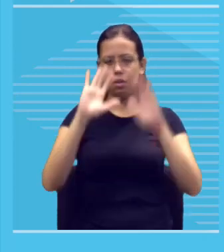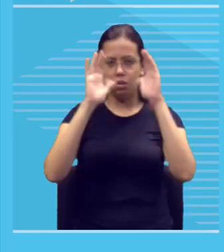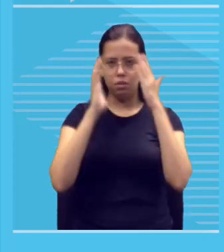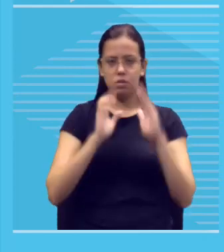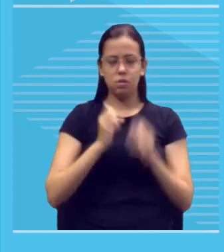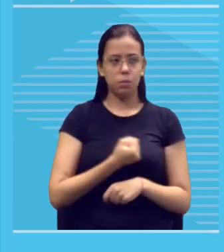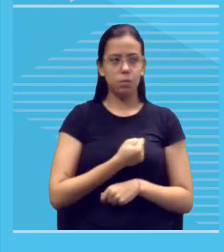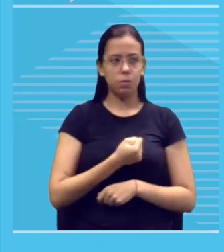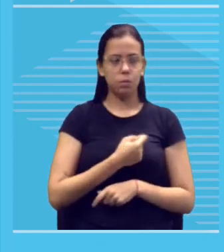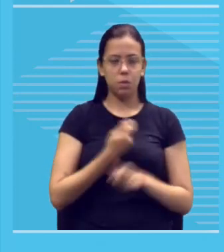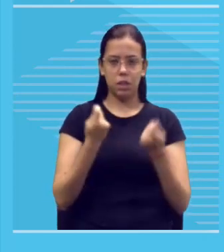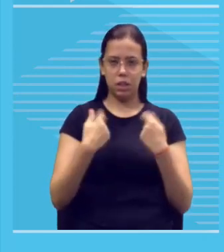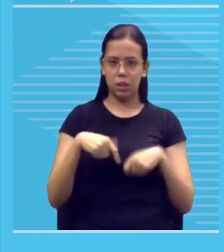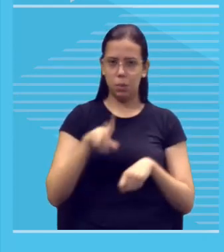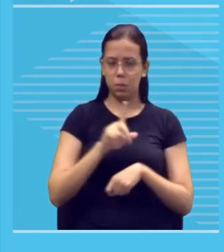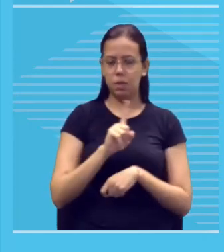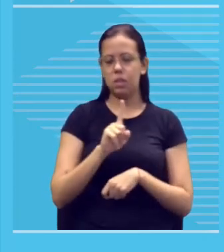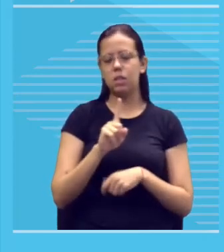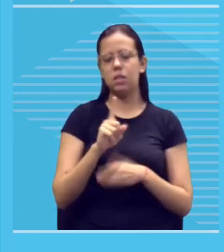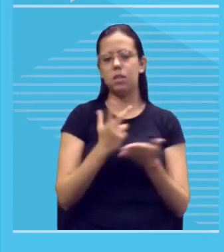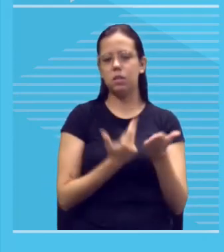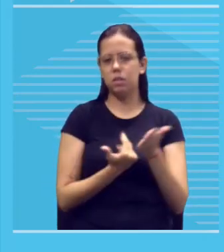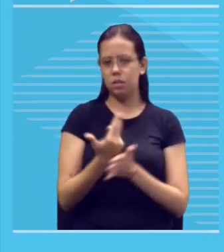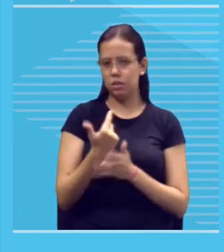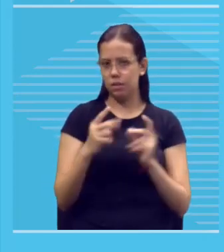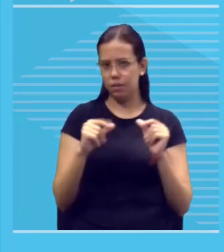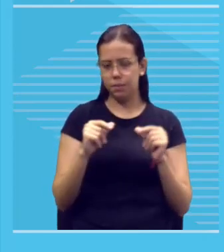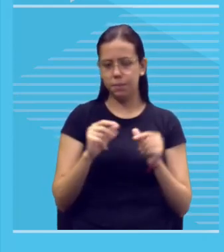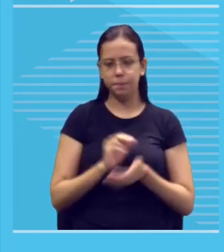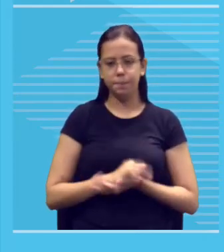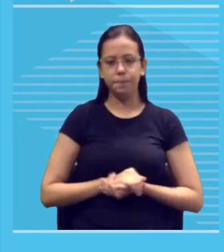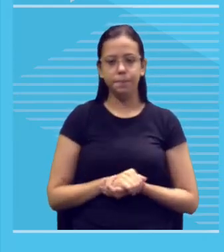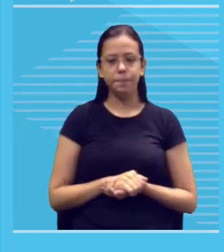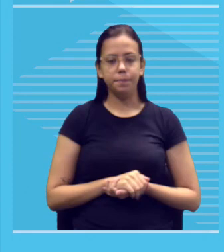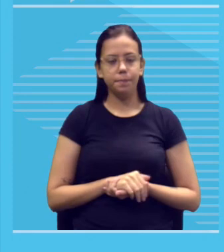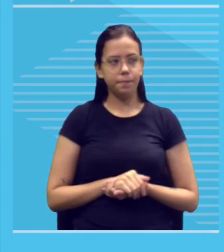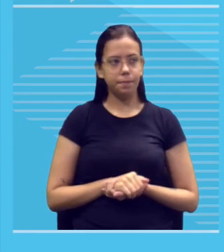número sem precisar desenhar né beleza